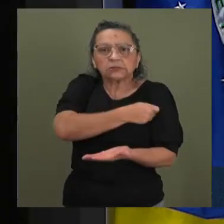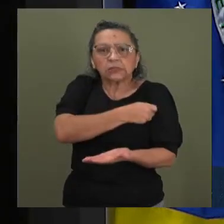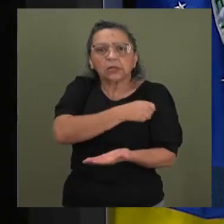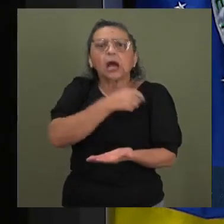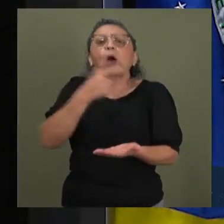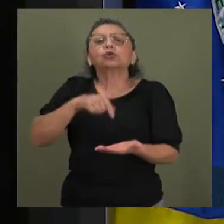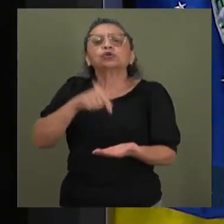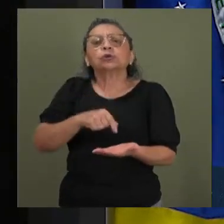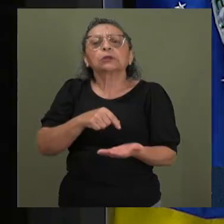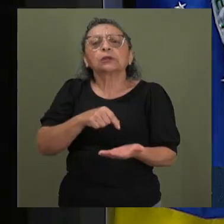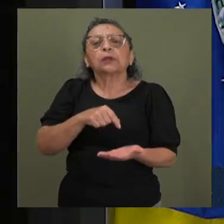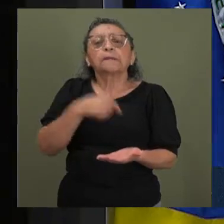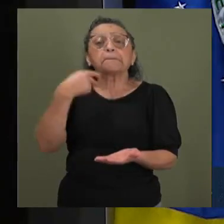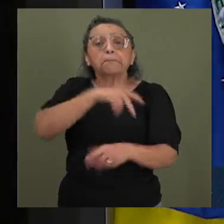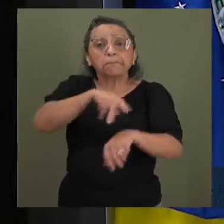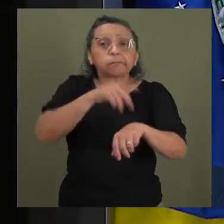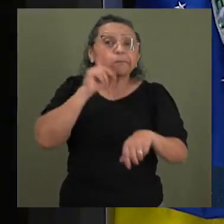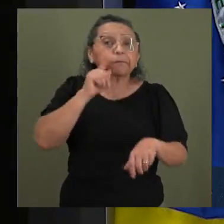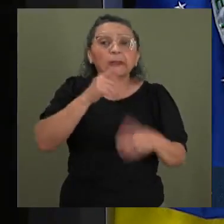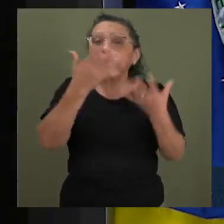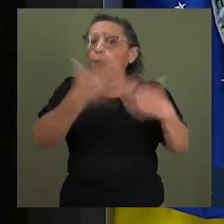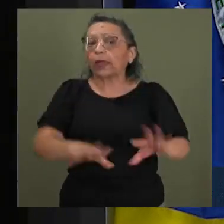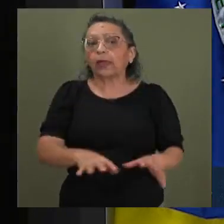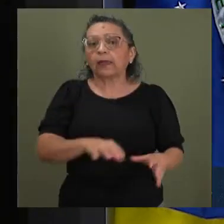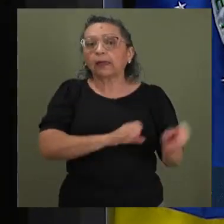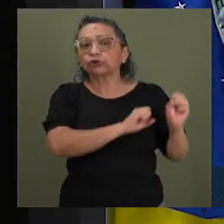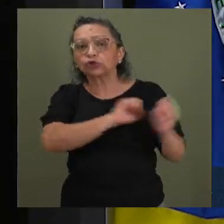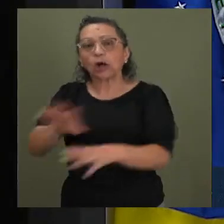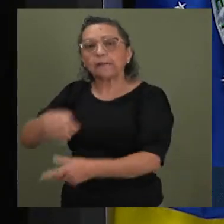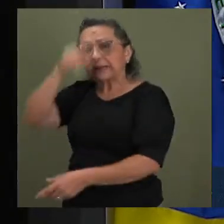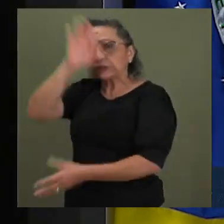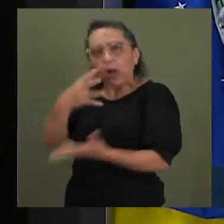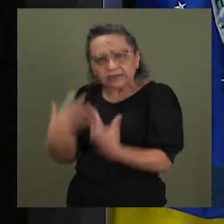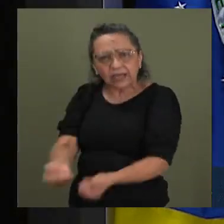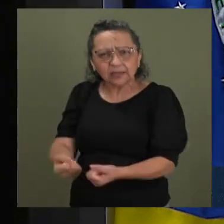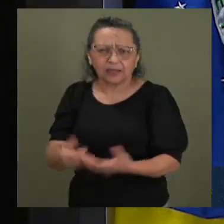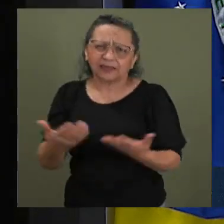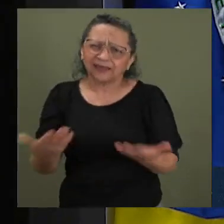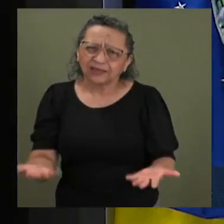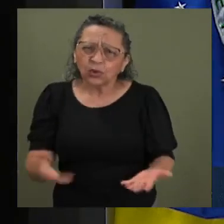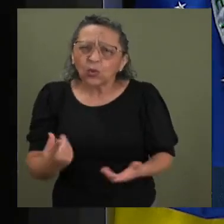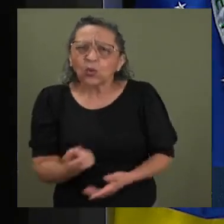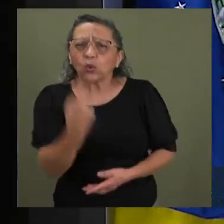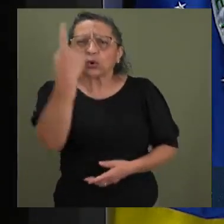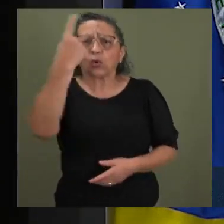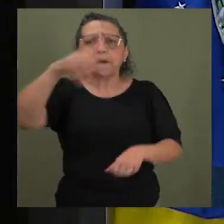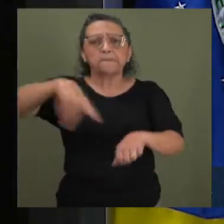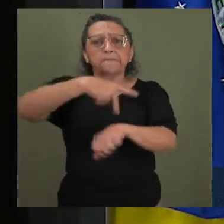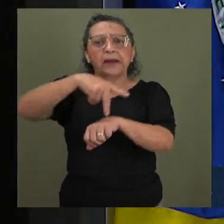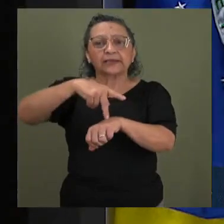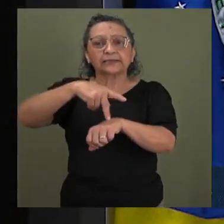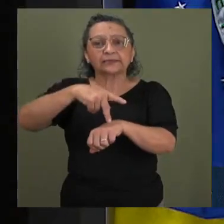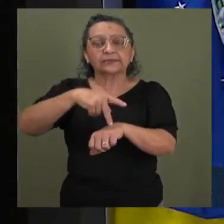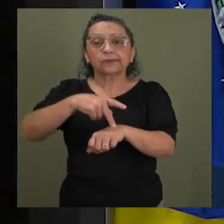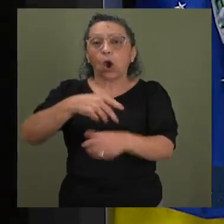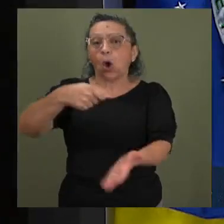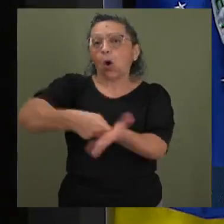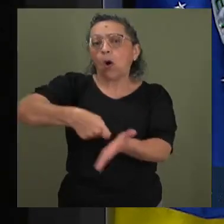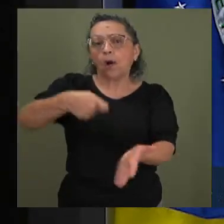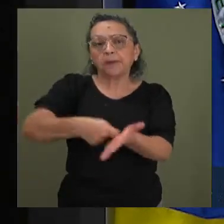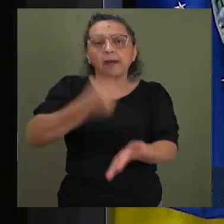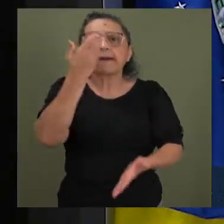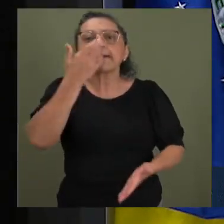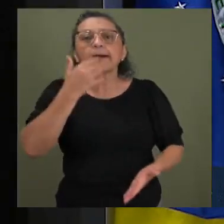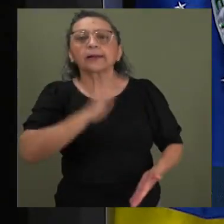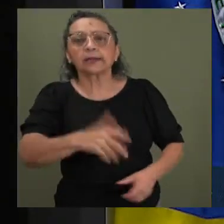Que interesses são esses? O único país do mundo que obriga as crianças a se vacinarem